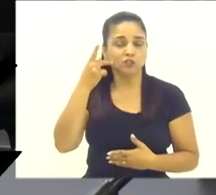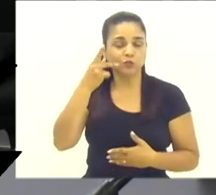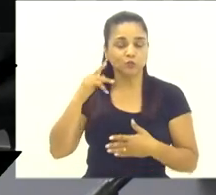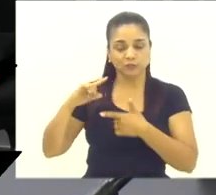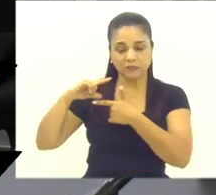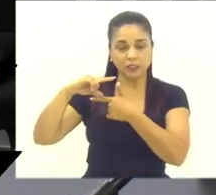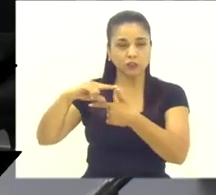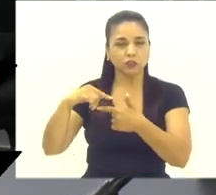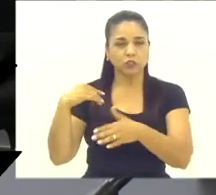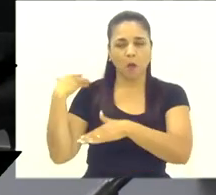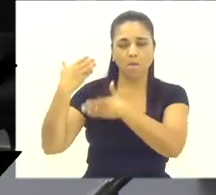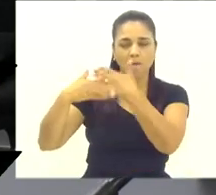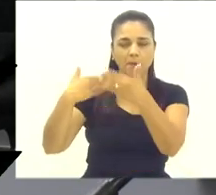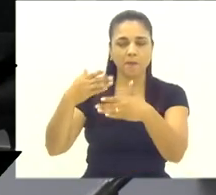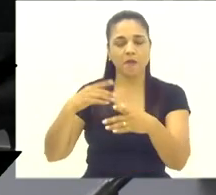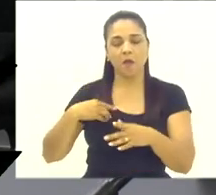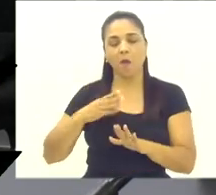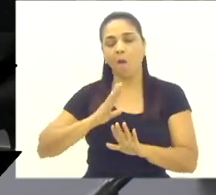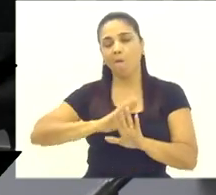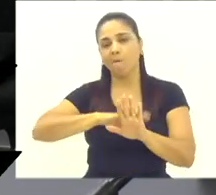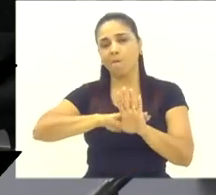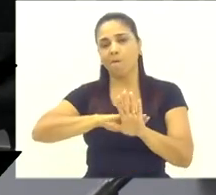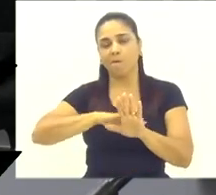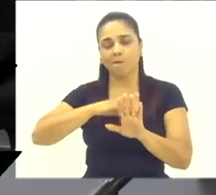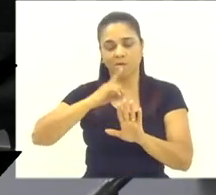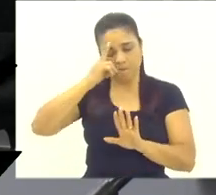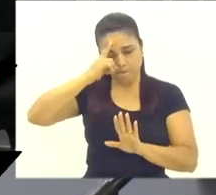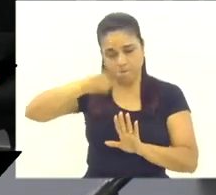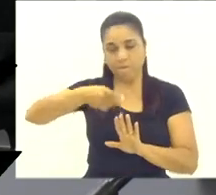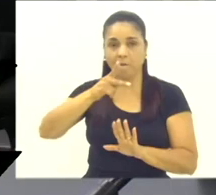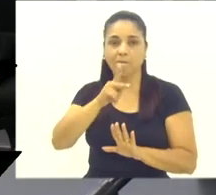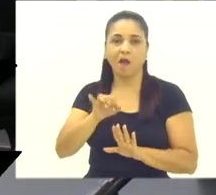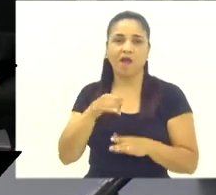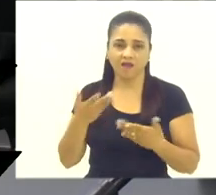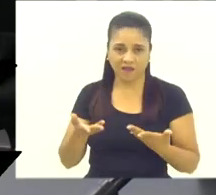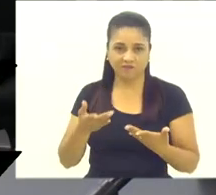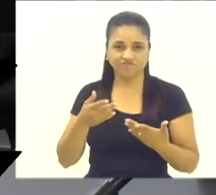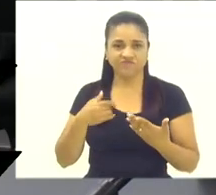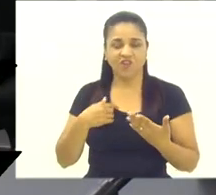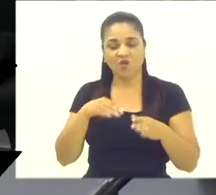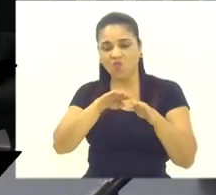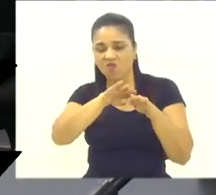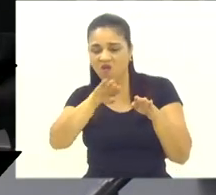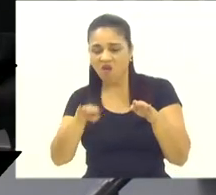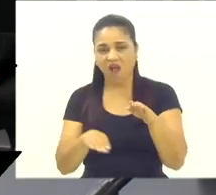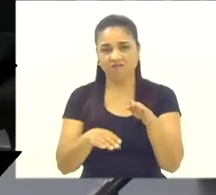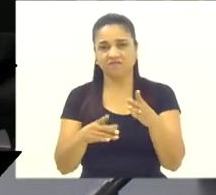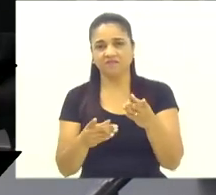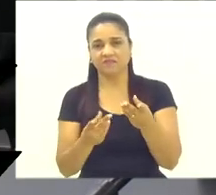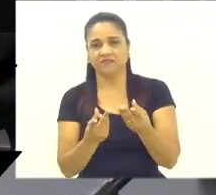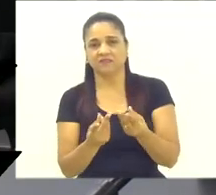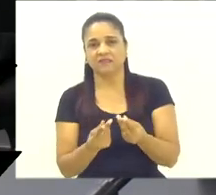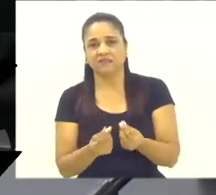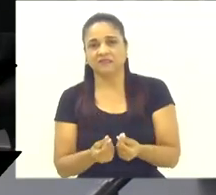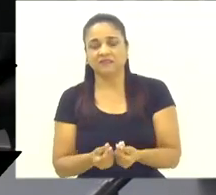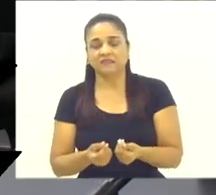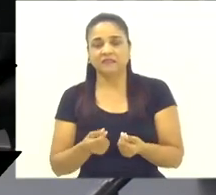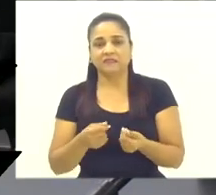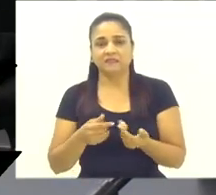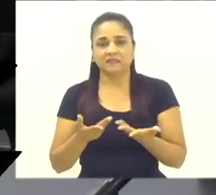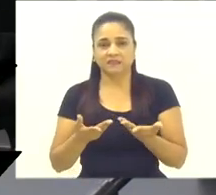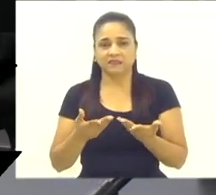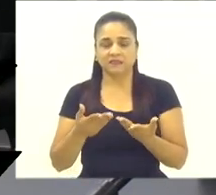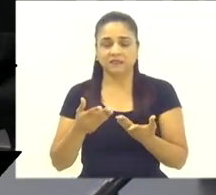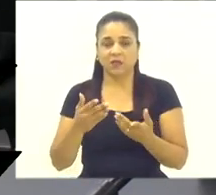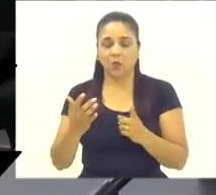mandar tem uma é um tipo de qualificação diferente que eu acho que vai no sentido do